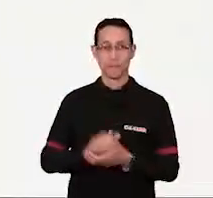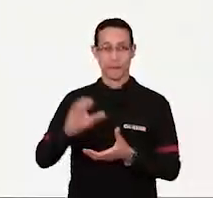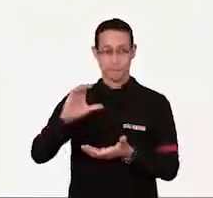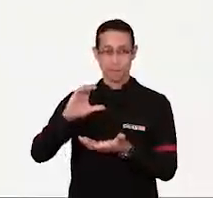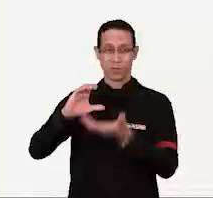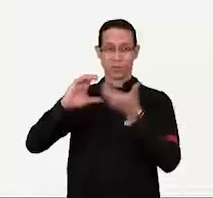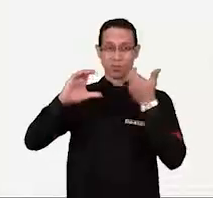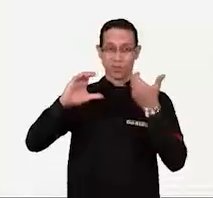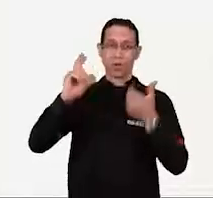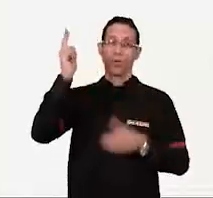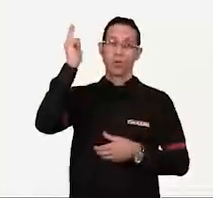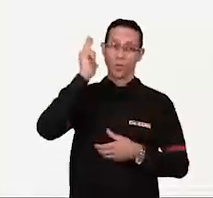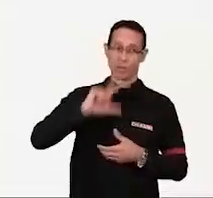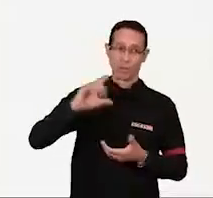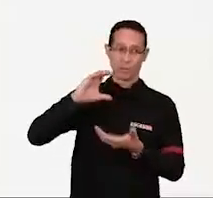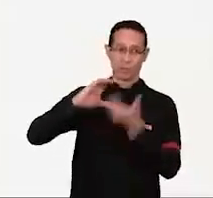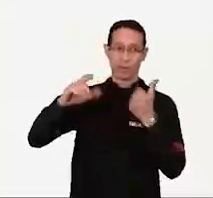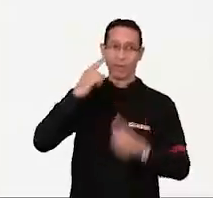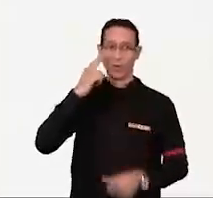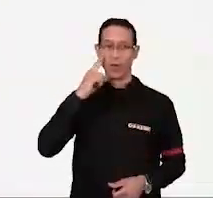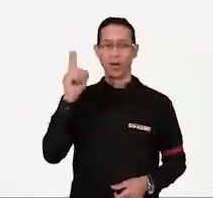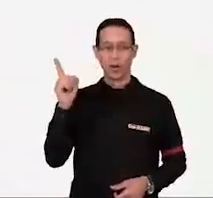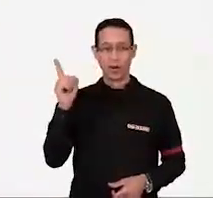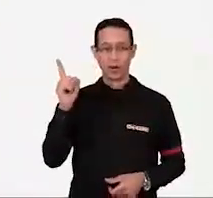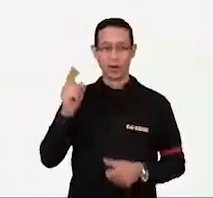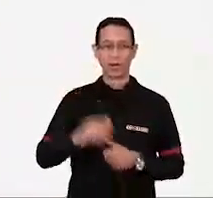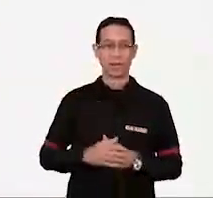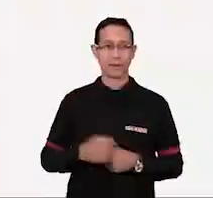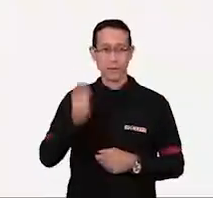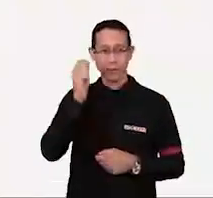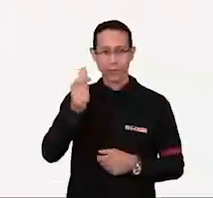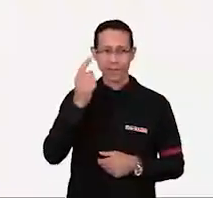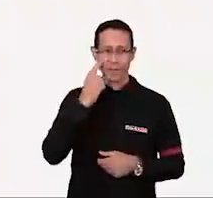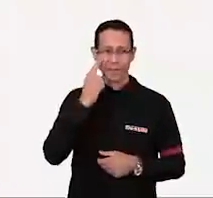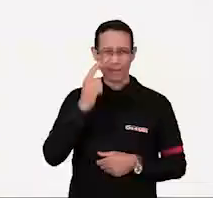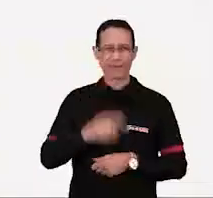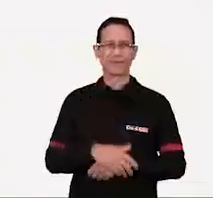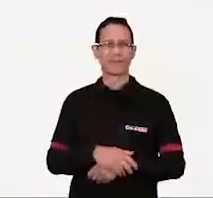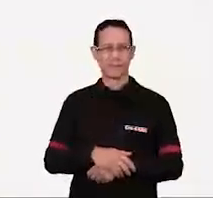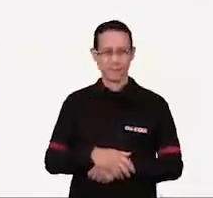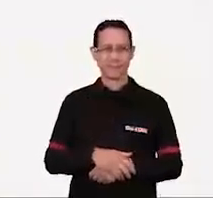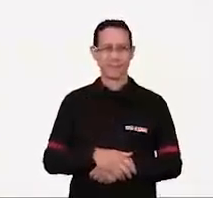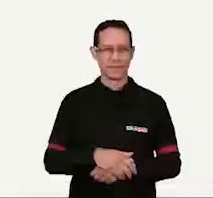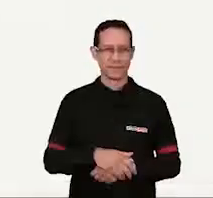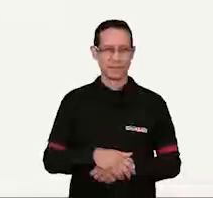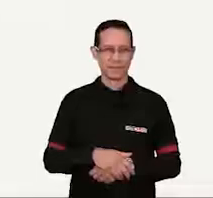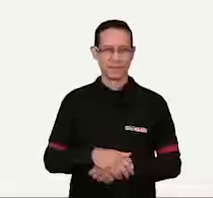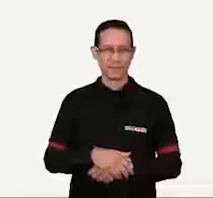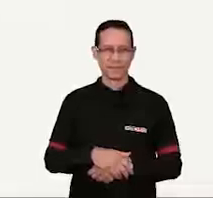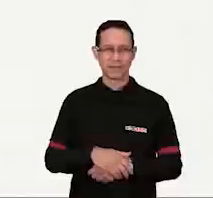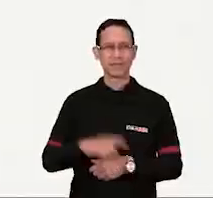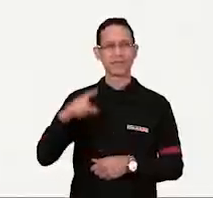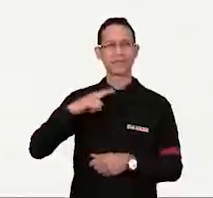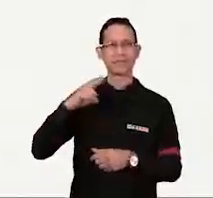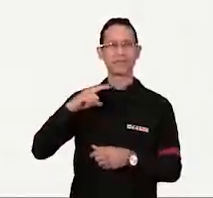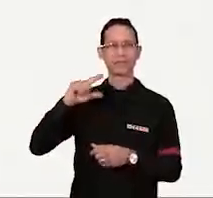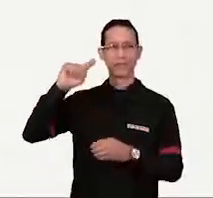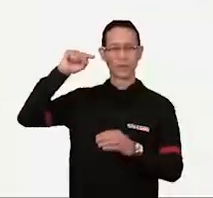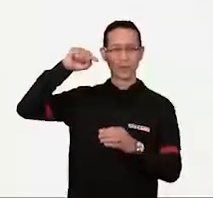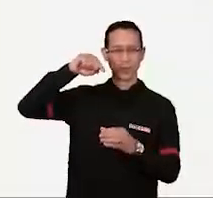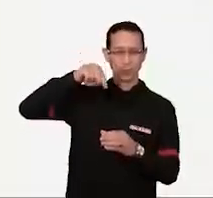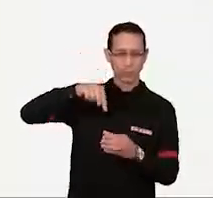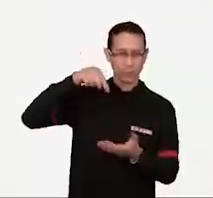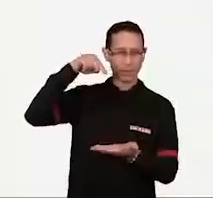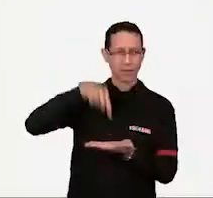esse biofilme nesse paciente, ó, né, estamos quase conseguindo, com a lavagem mecânica, olha o que ele tem lá no fundo,